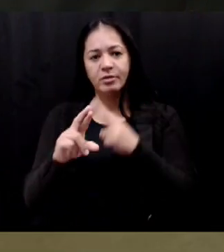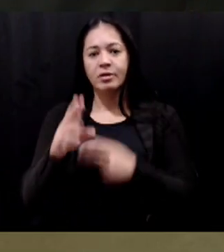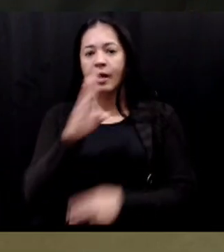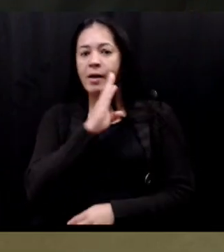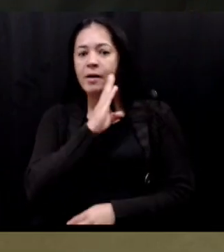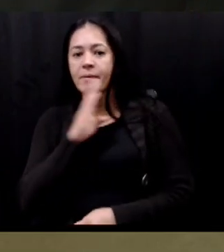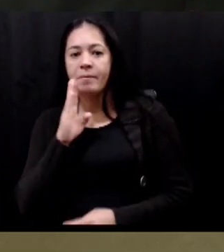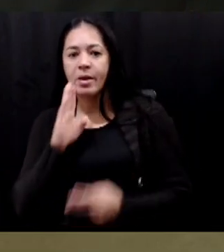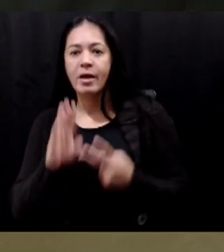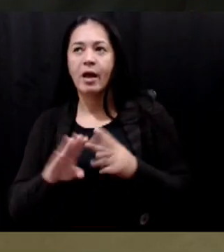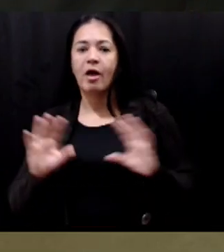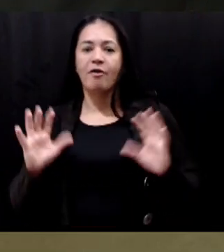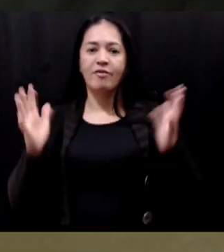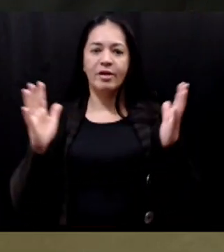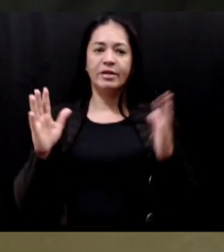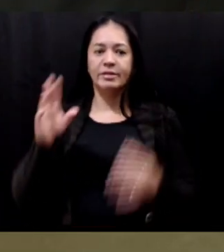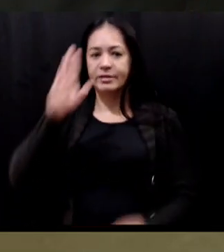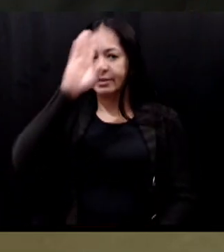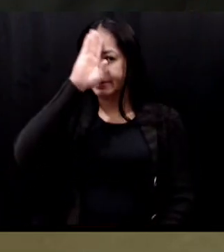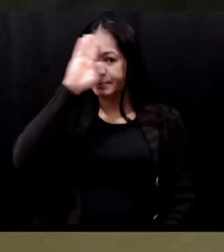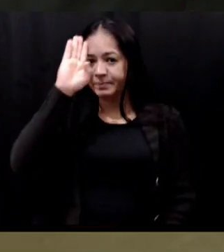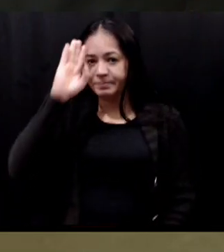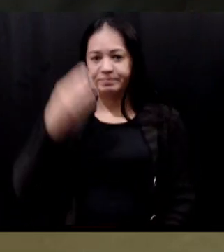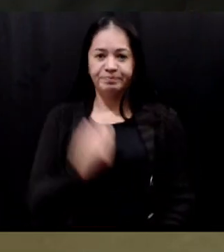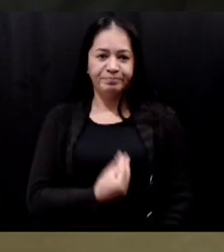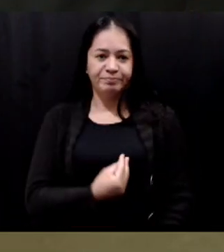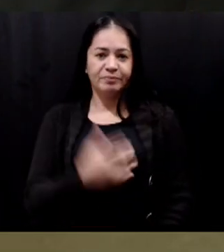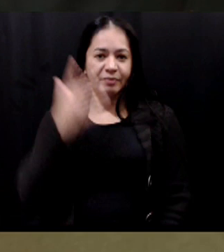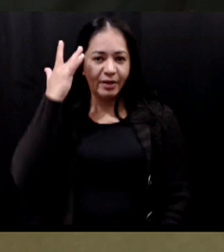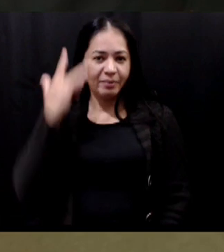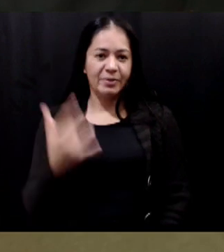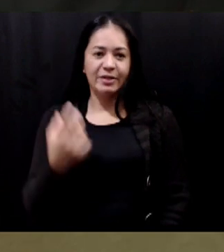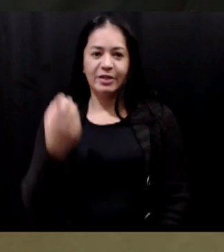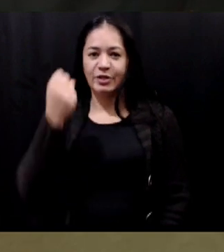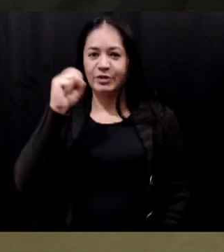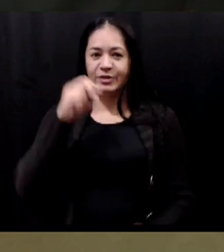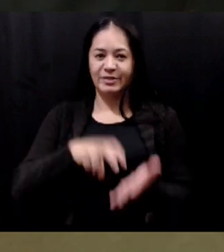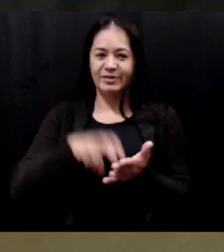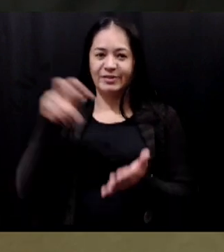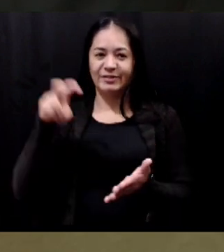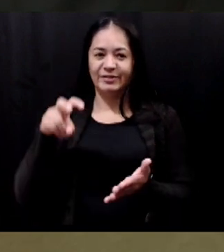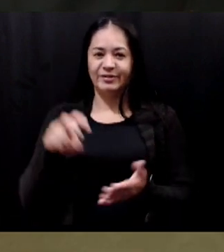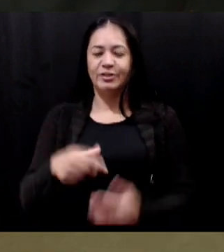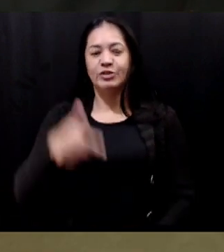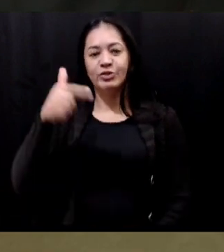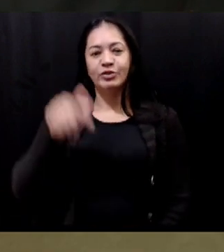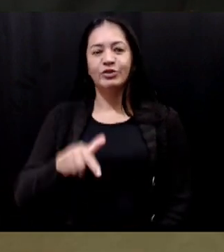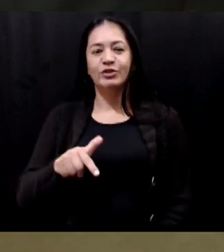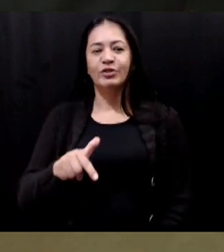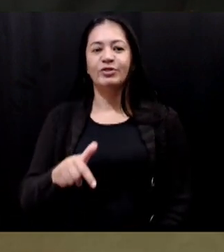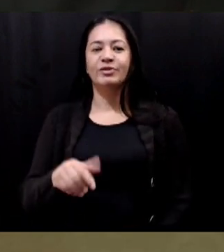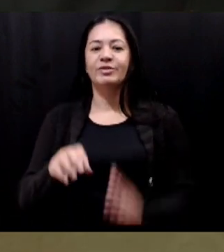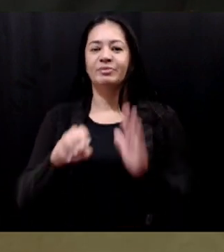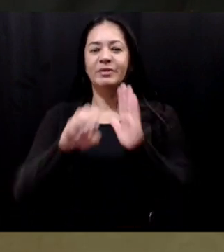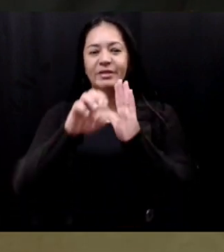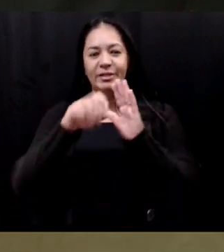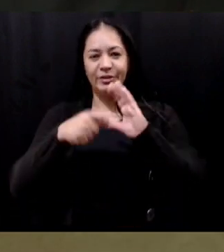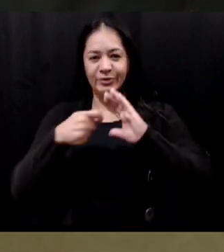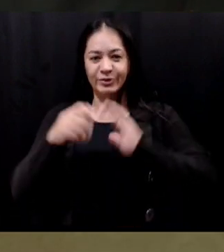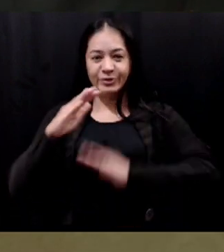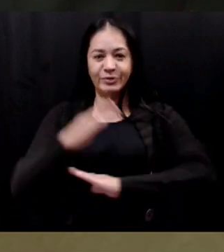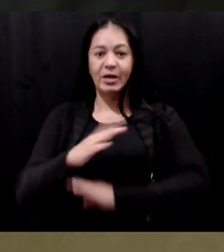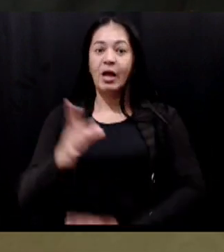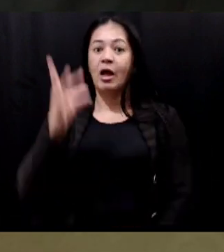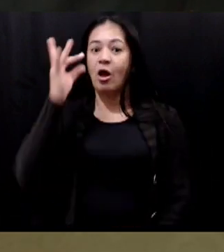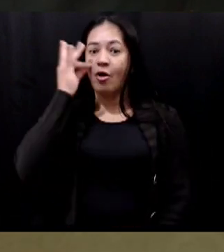vida universitária. Mas isso é amanhã, a partir das 8 da manhã, em mais uma edição do nosso Estúdio Câmara ao vivo, direto aqui da TV